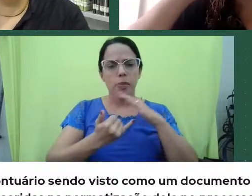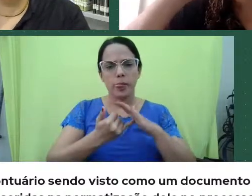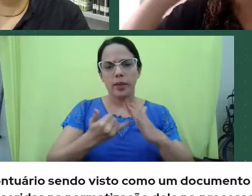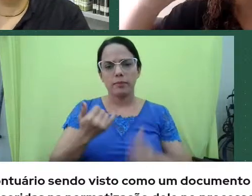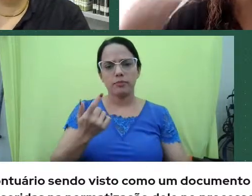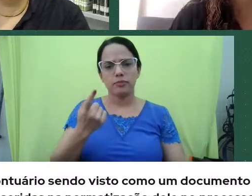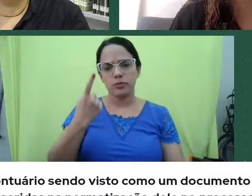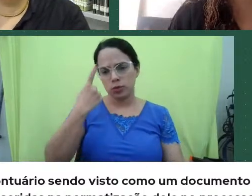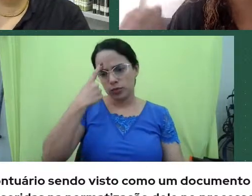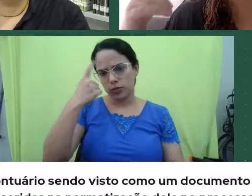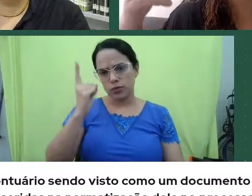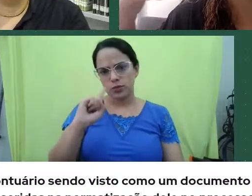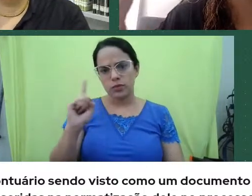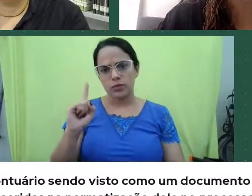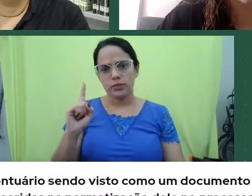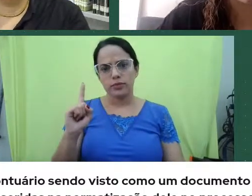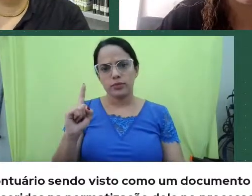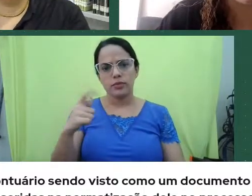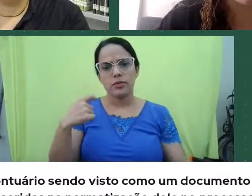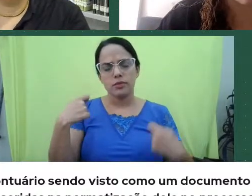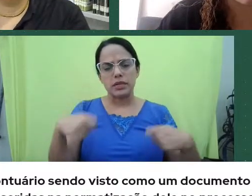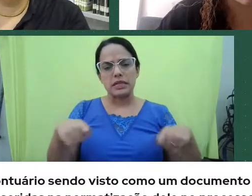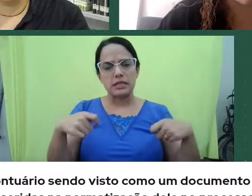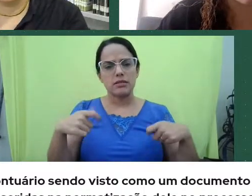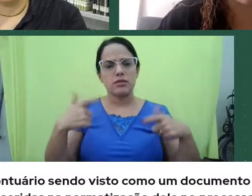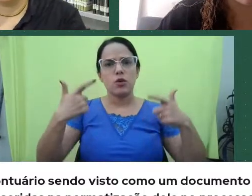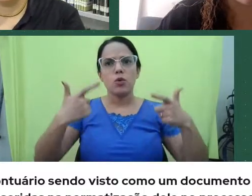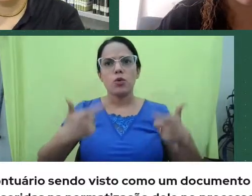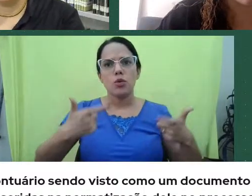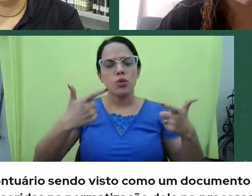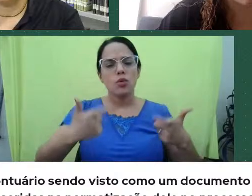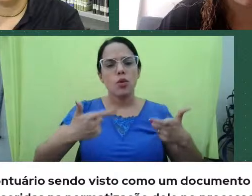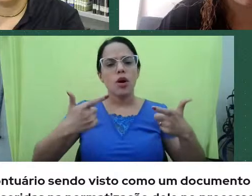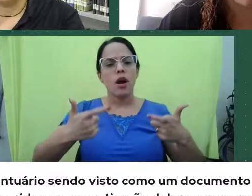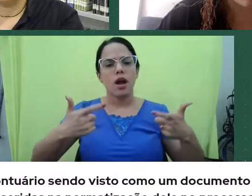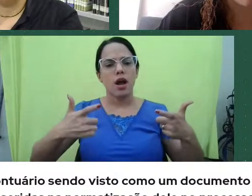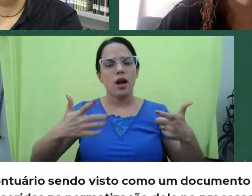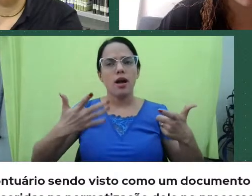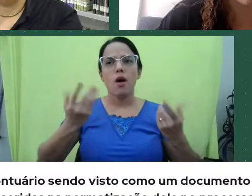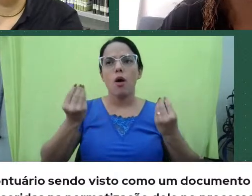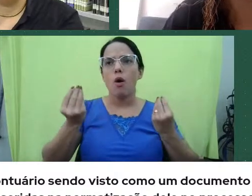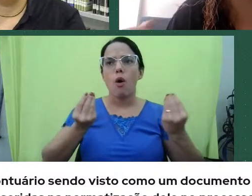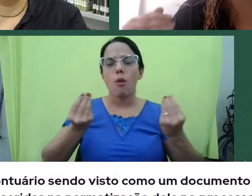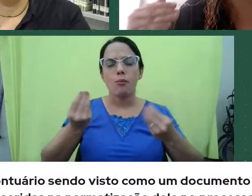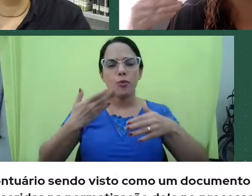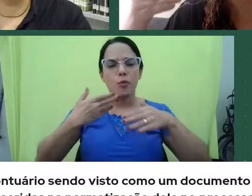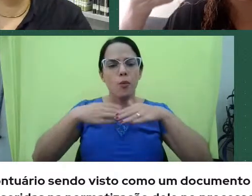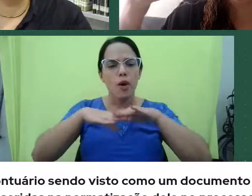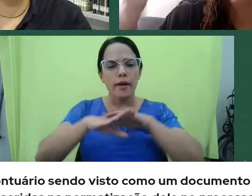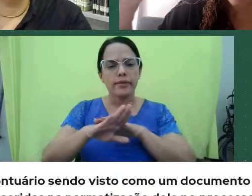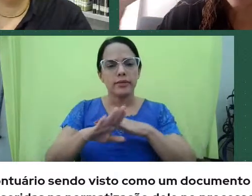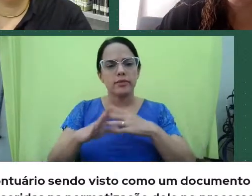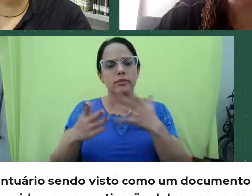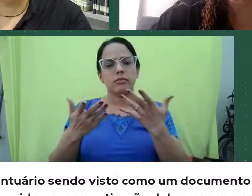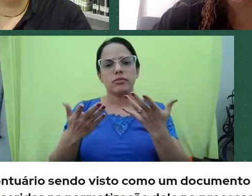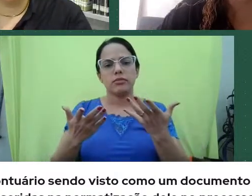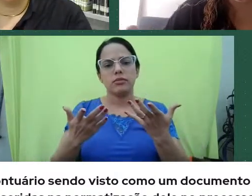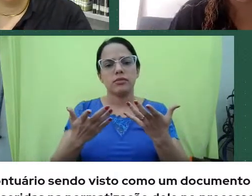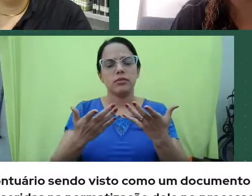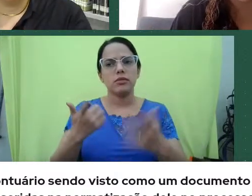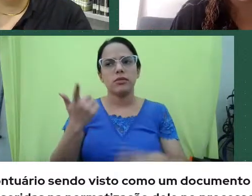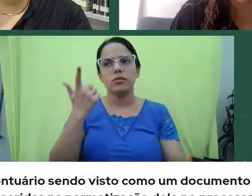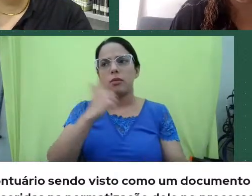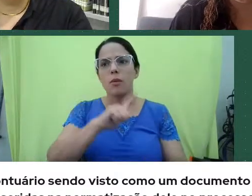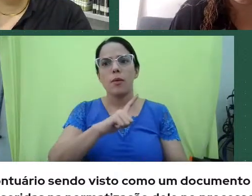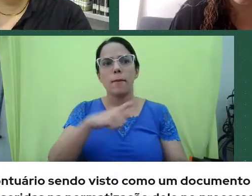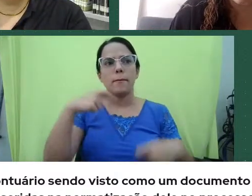você precisa ter espaço, minha gente, para guardar esses prontuários, que você precisa